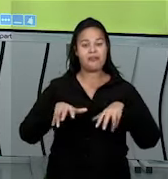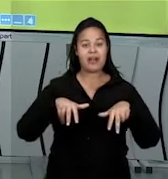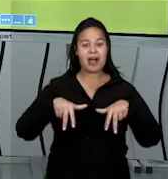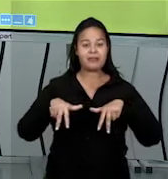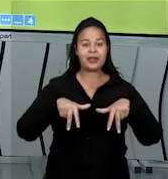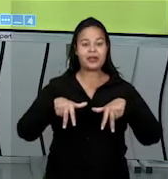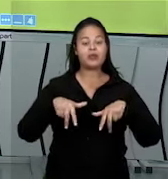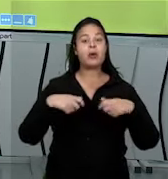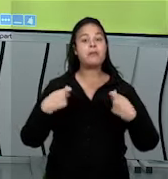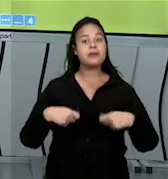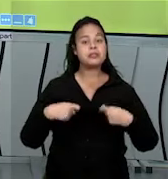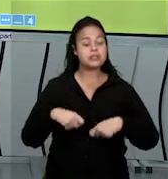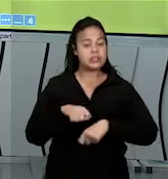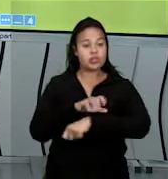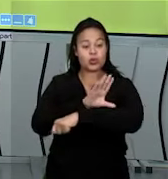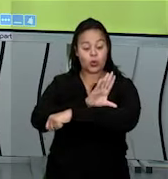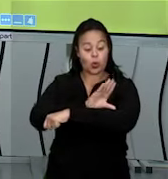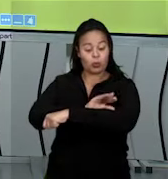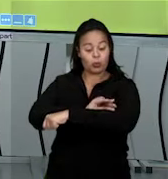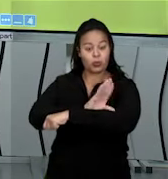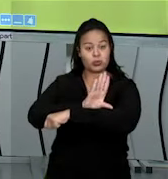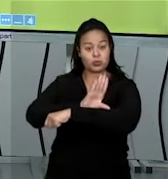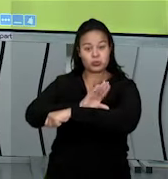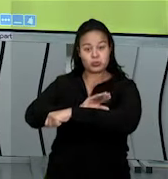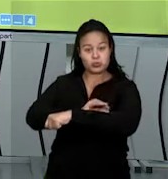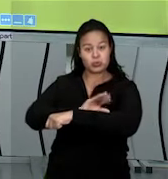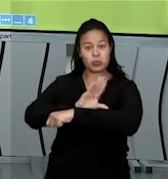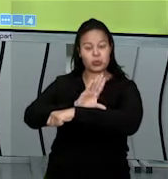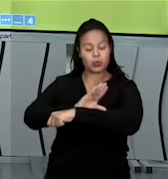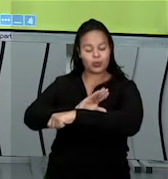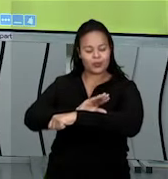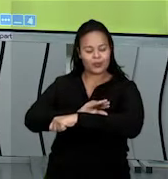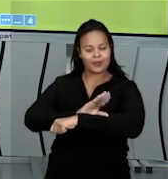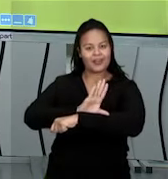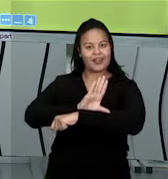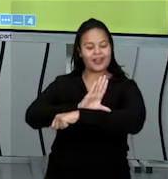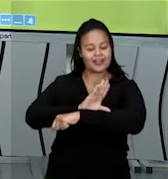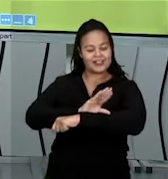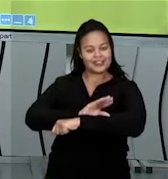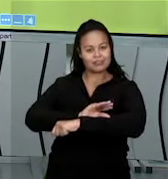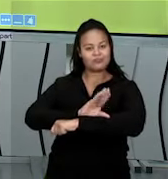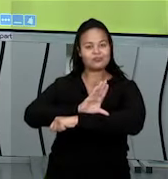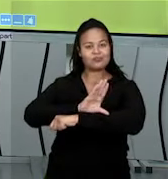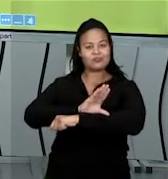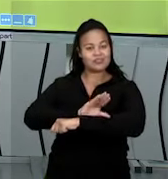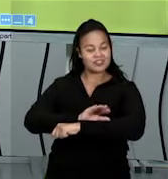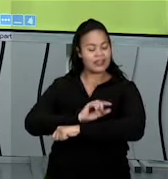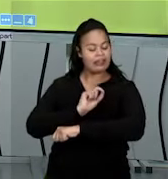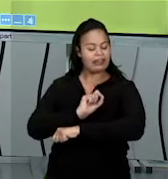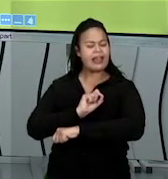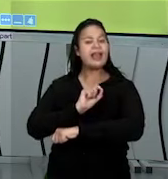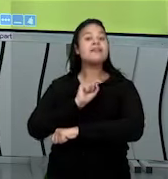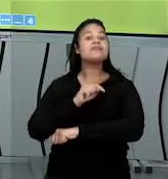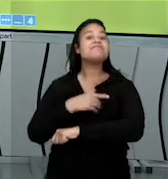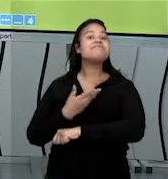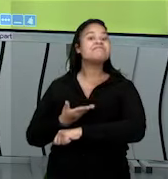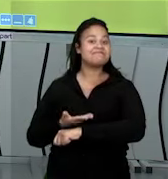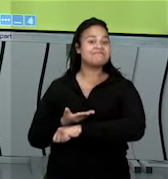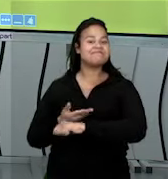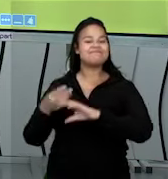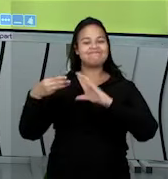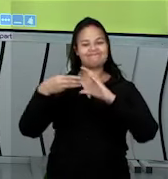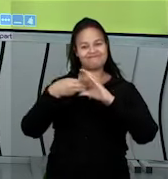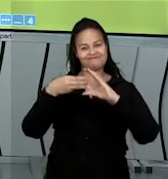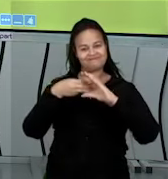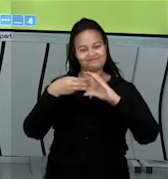preciso que o nosso músculo se contraia e relaxe. E quem vai fazer este movimento são as células